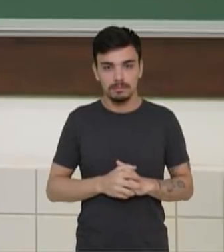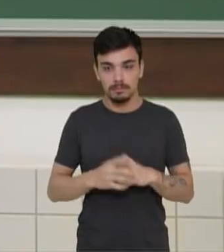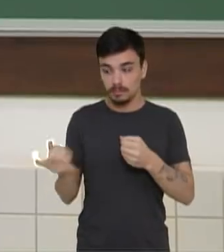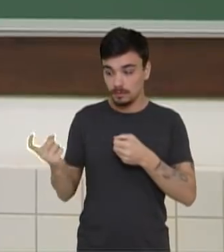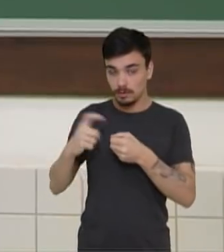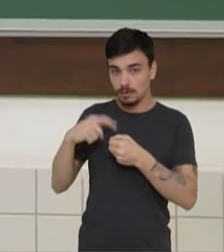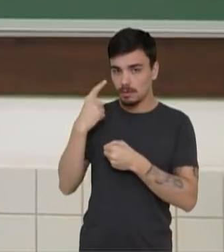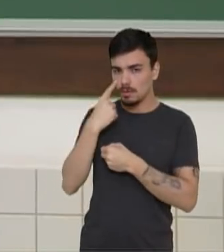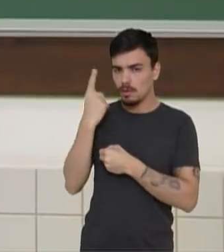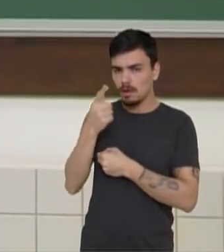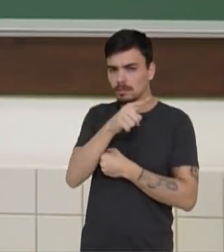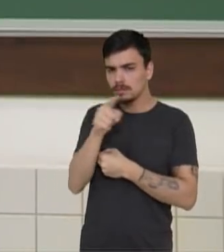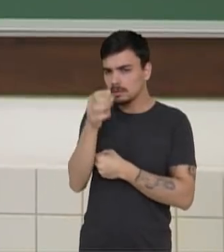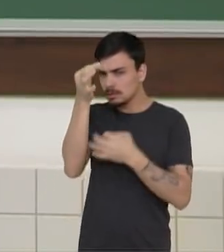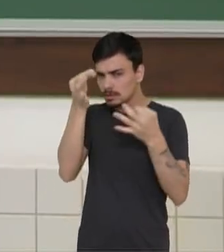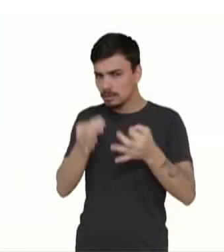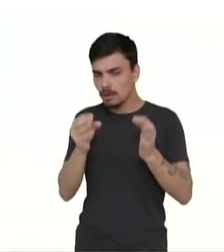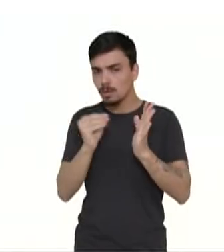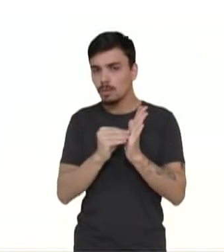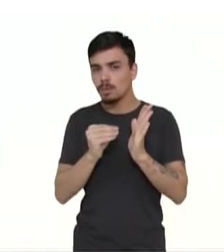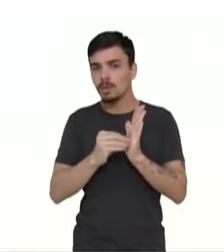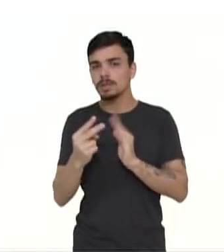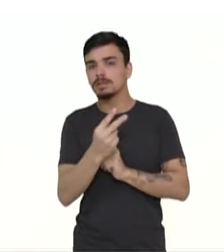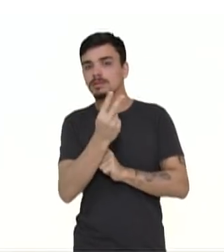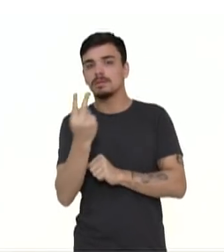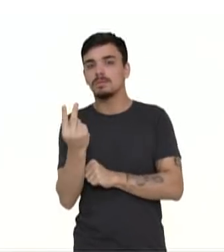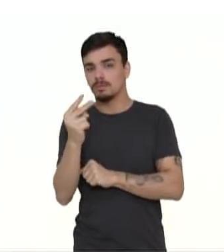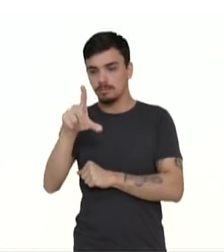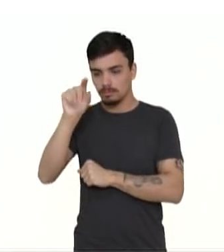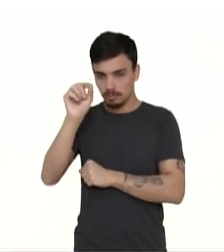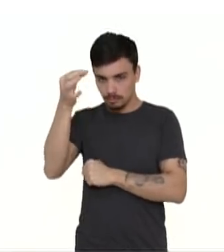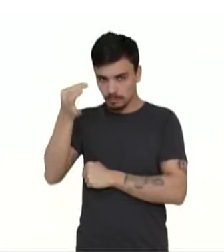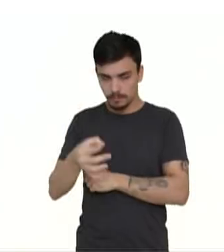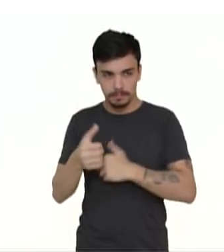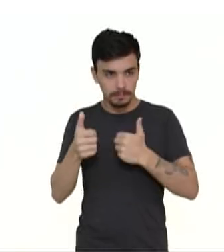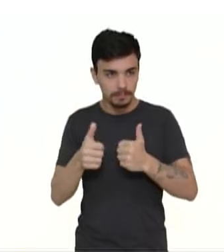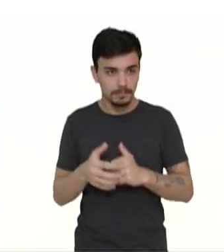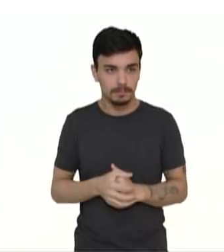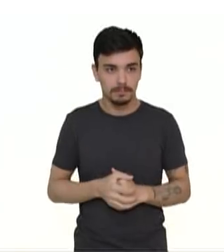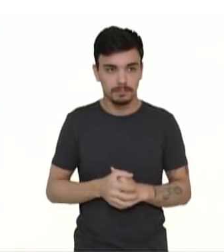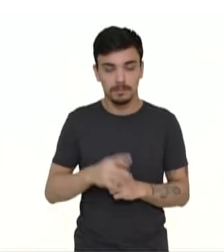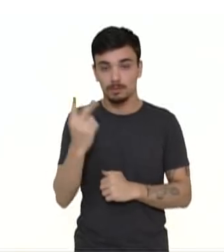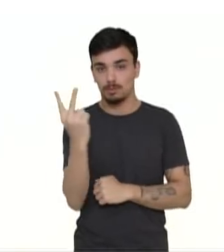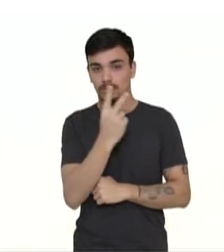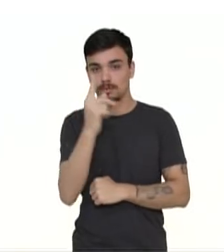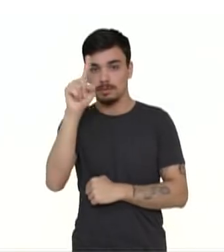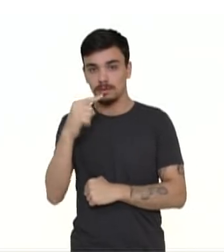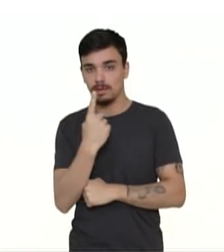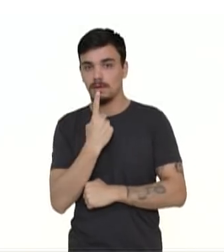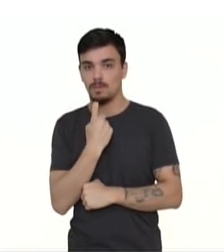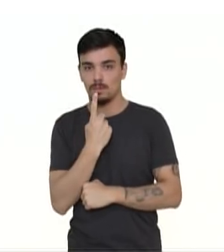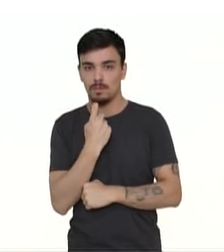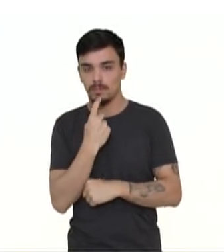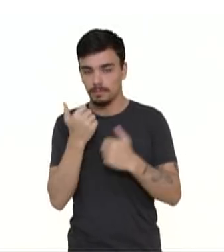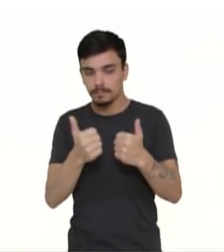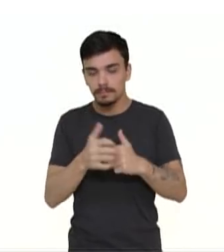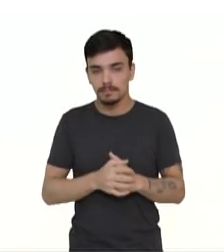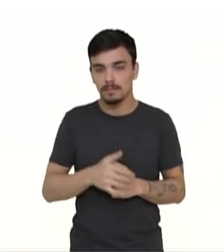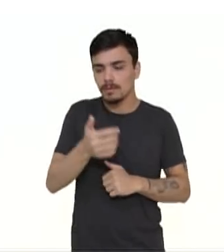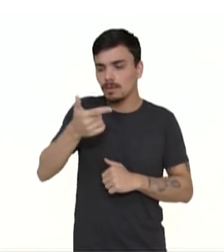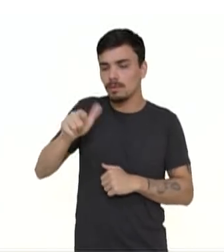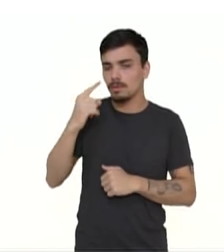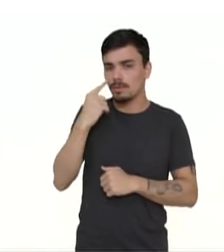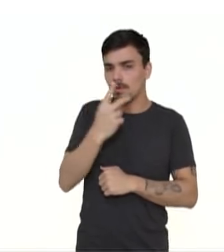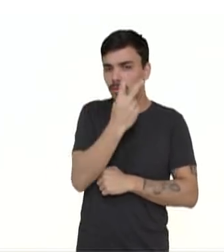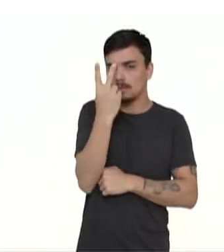Retornando então, o pessoal acertou quem assinalou a segunda proposta como alternativa correta. Ambos são ruivos. Muito bem, o exercício 2 agora.